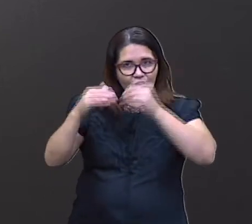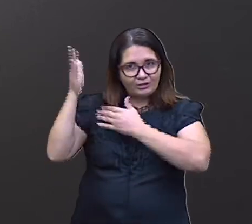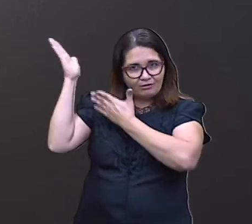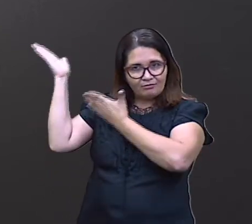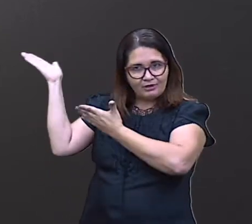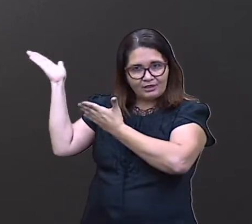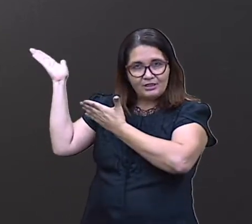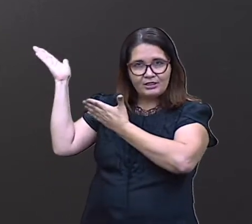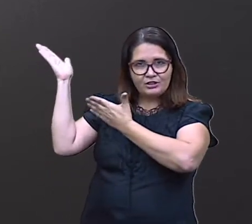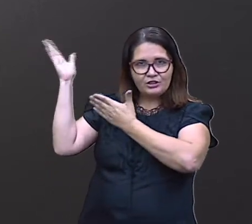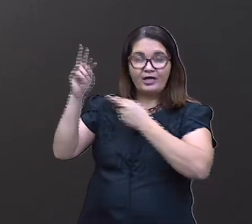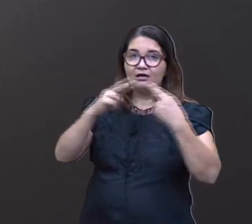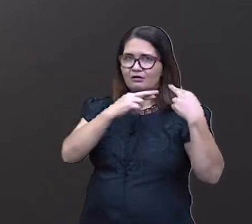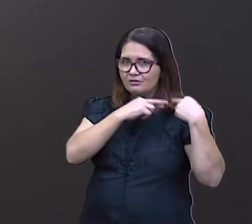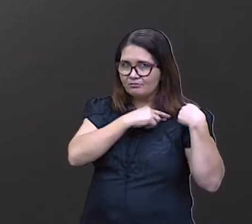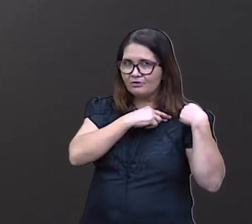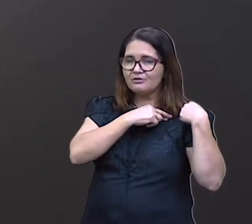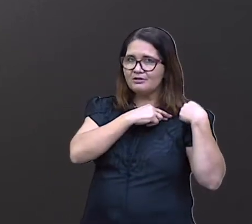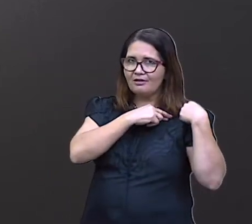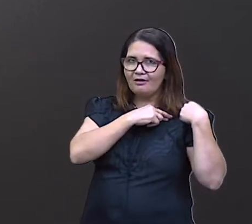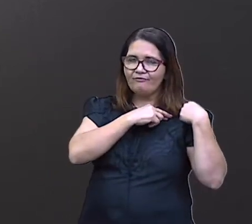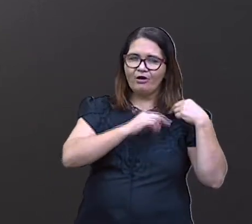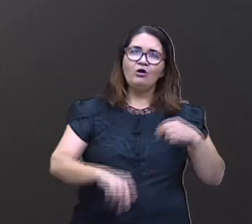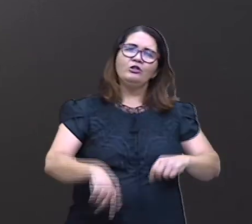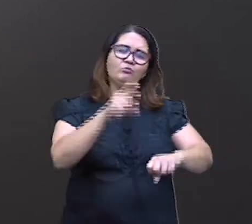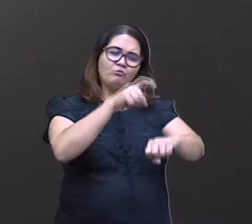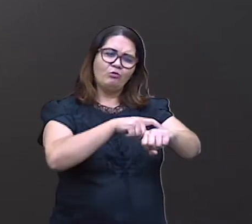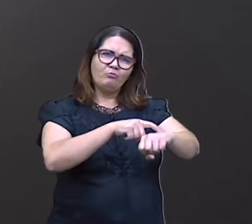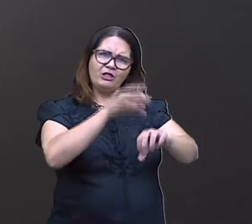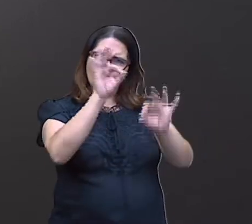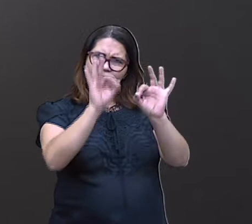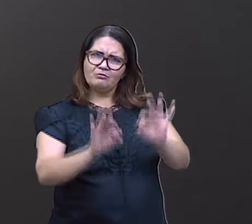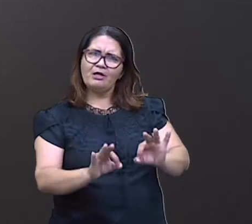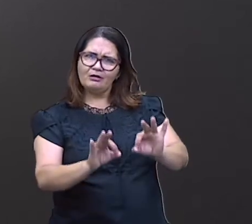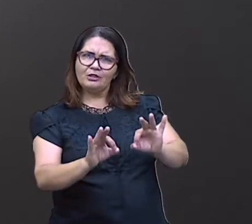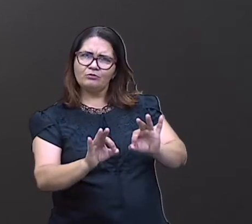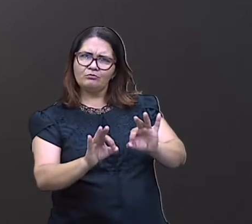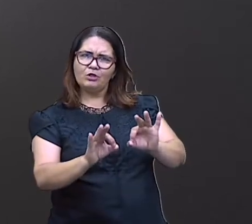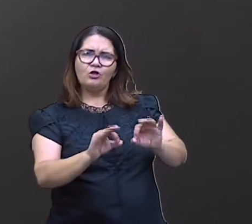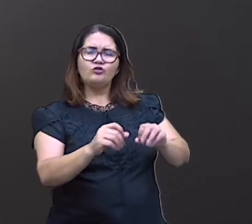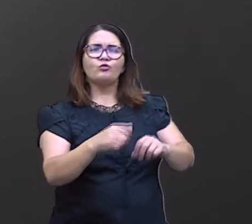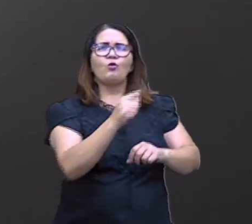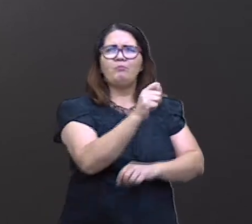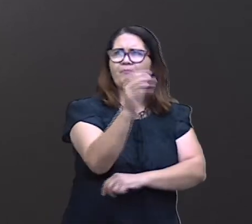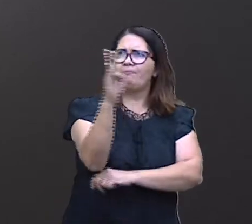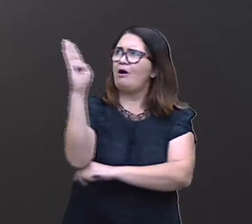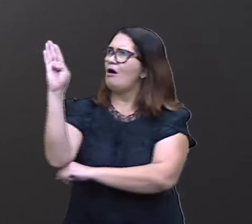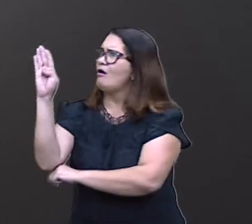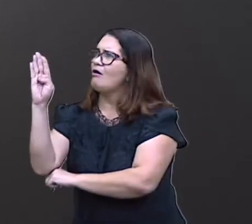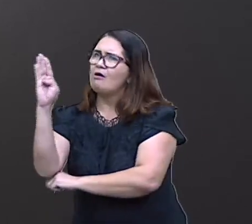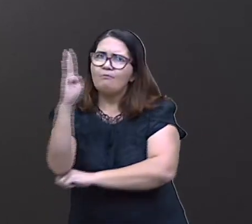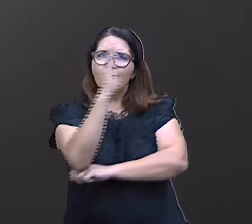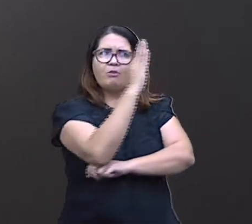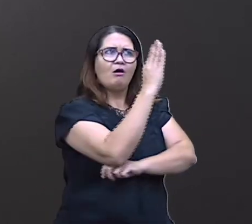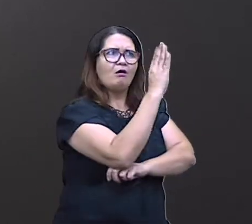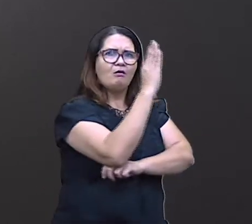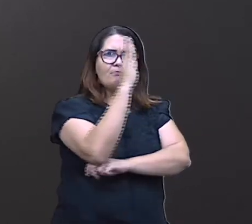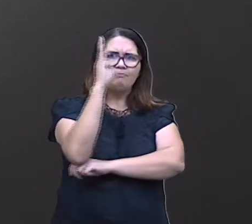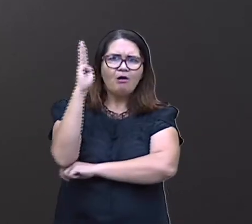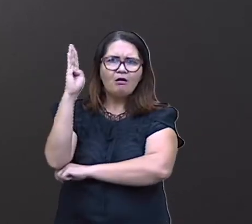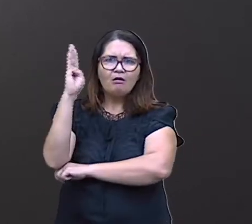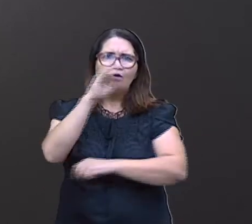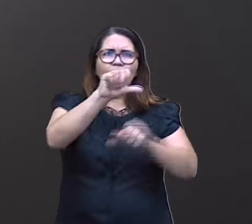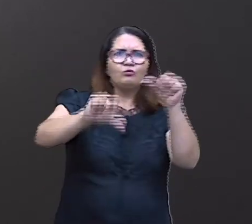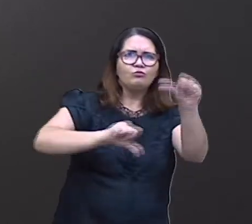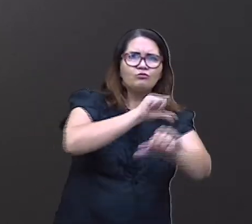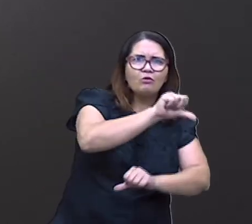ler o roteiro, porque ele precisa saber a hora certa de virar o microfone para trocar aí de ator. E o